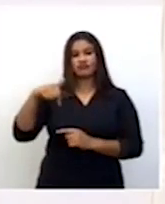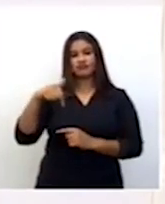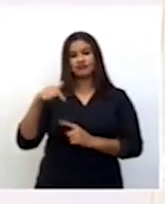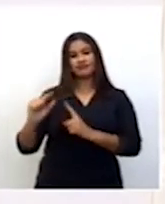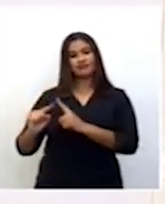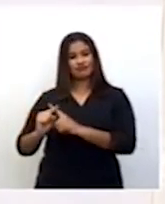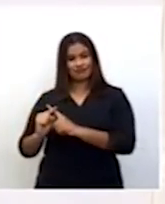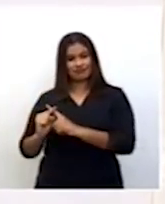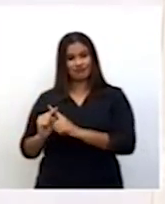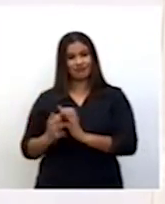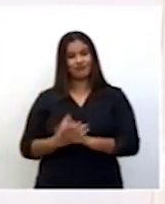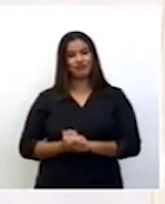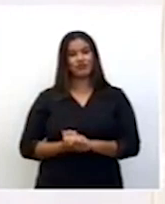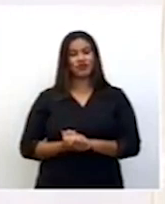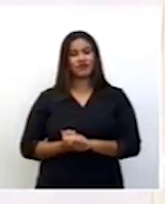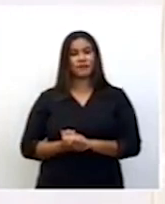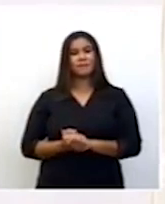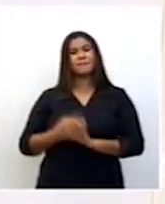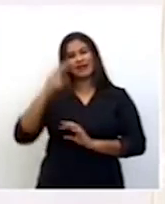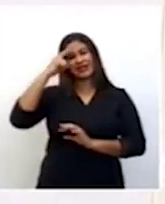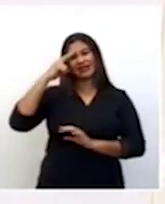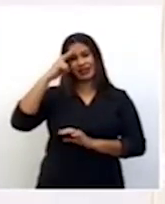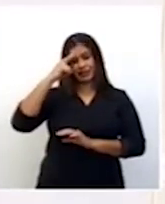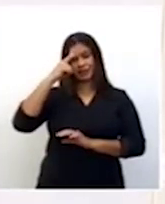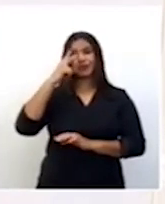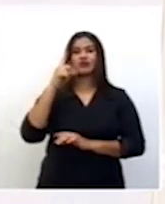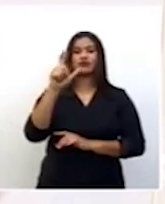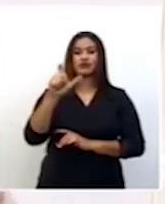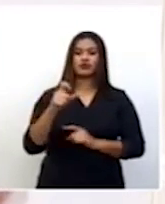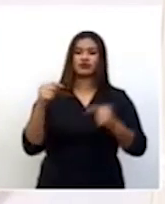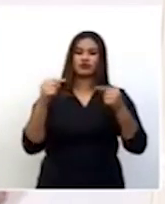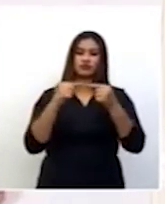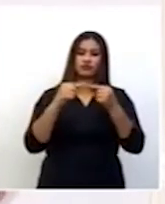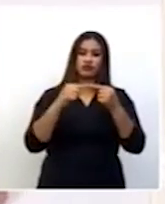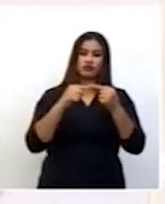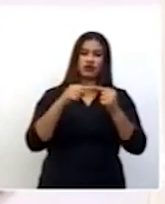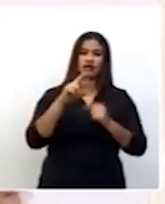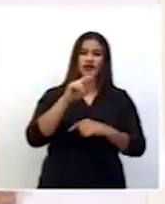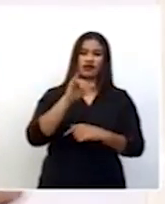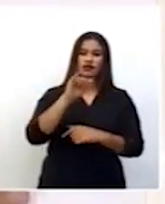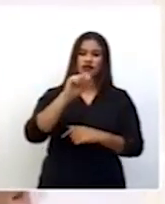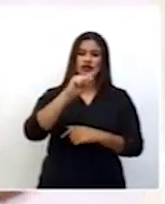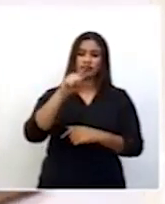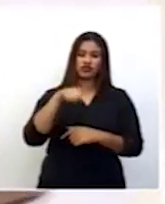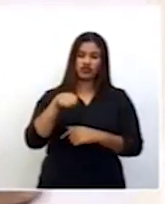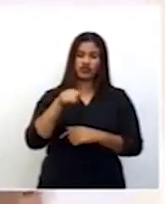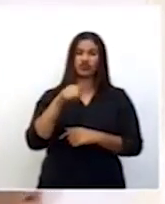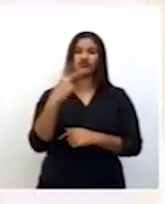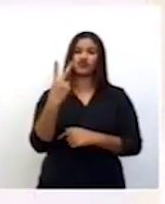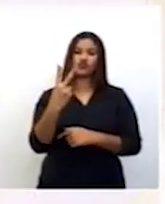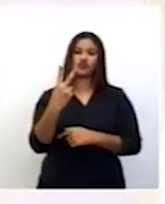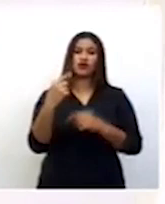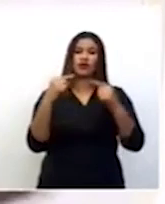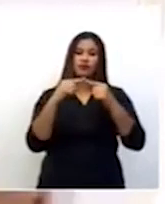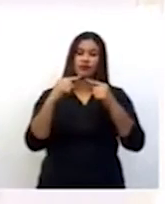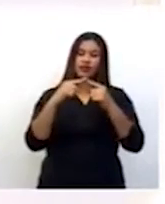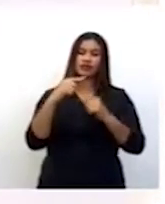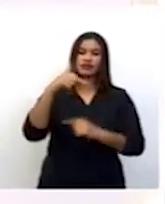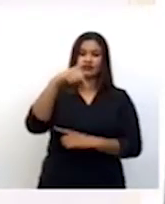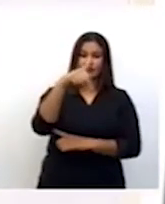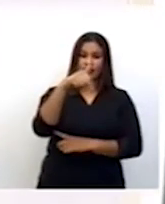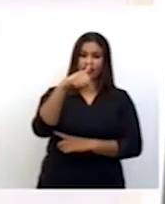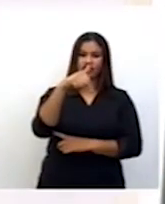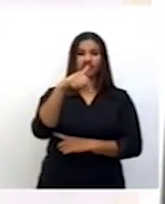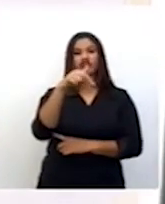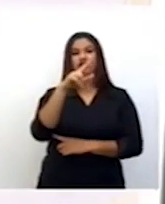7x. Só que eu falei que o x era a raiz de 2. Então, eu posso escrever que isso é 7 raiz de 2. Fiz